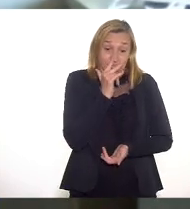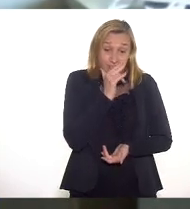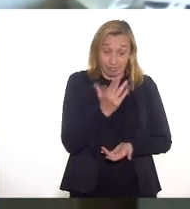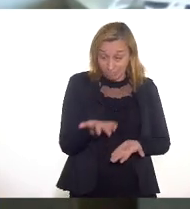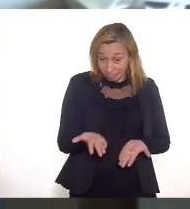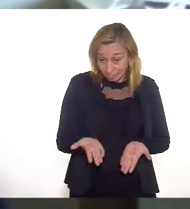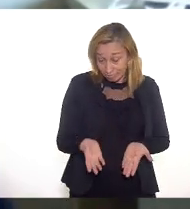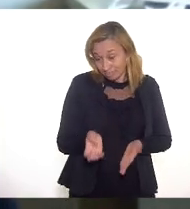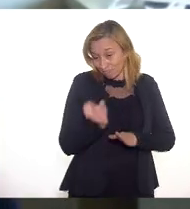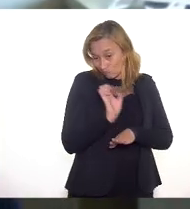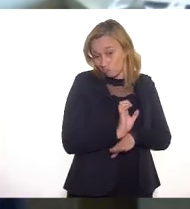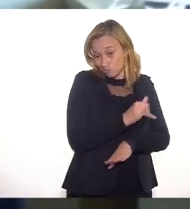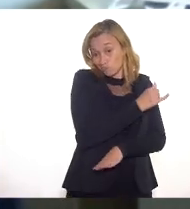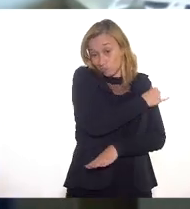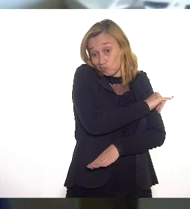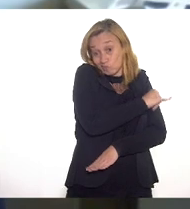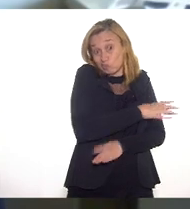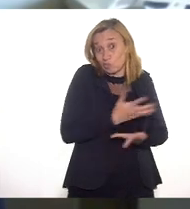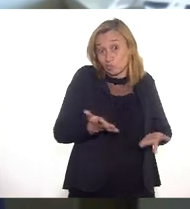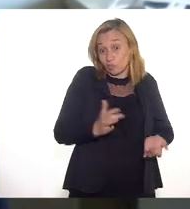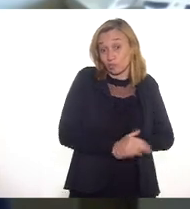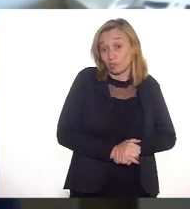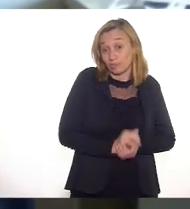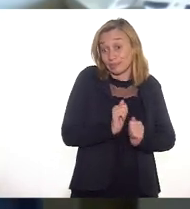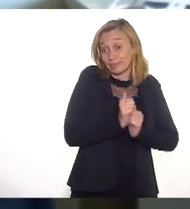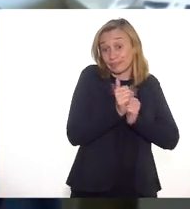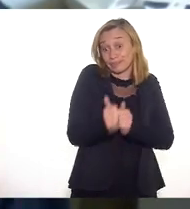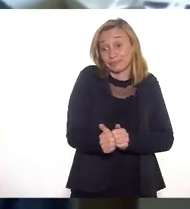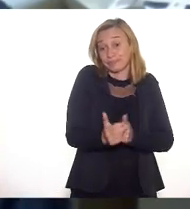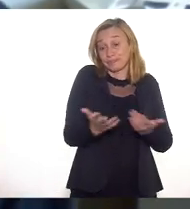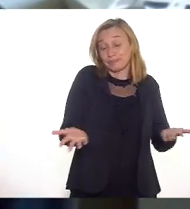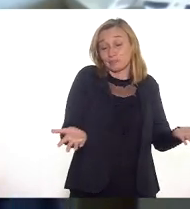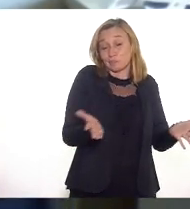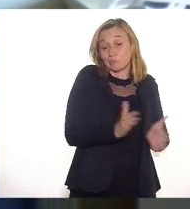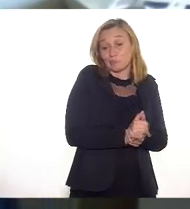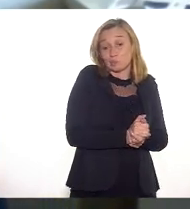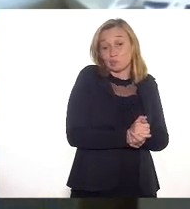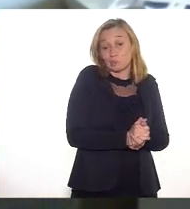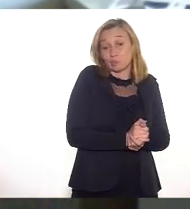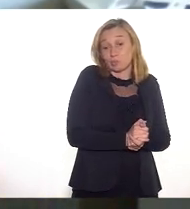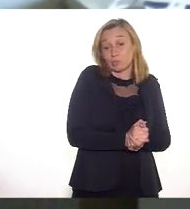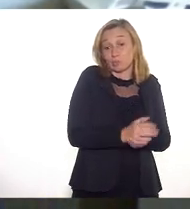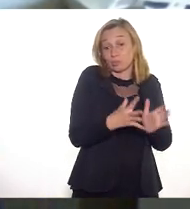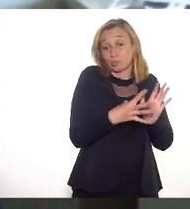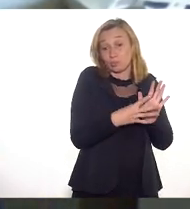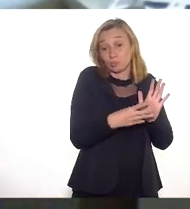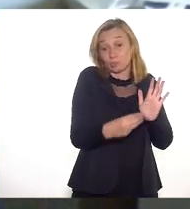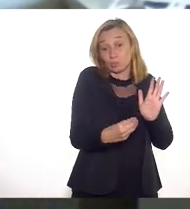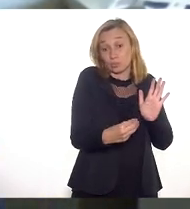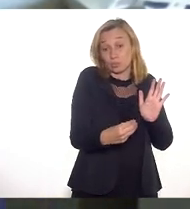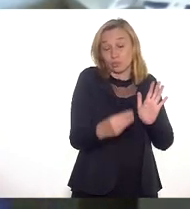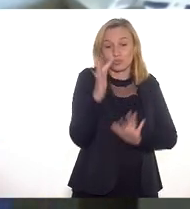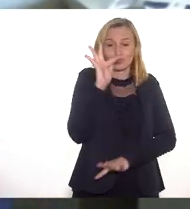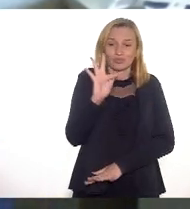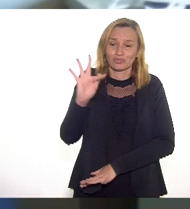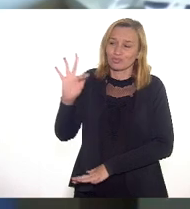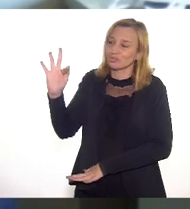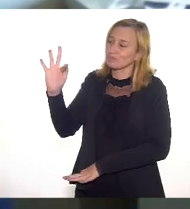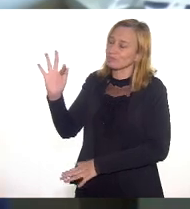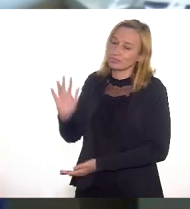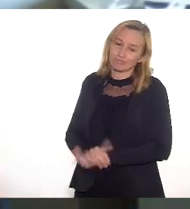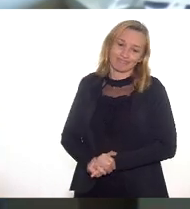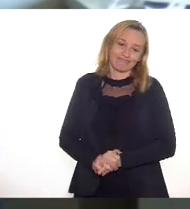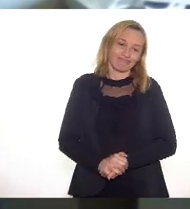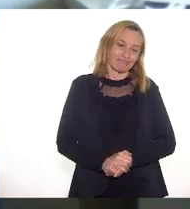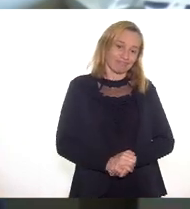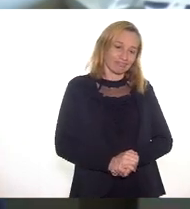o Estado do Rio de Janeiro está seguindo o modelo federal,